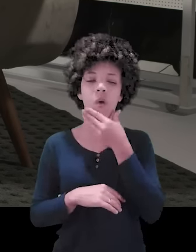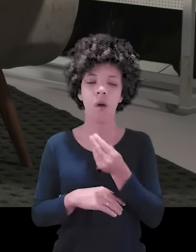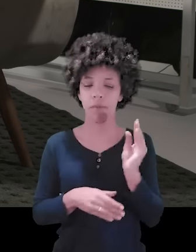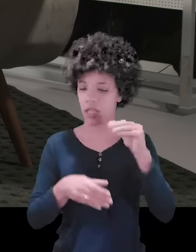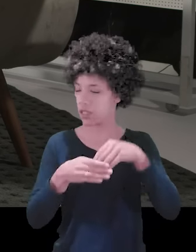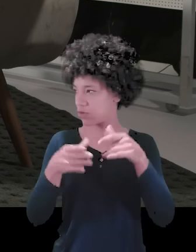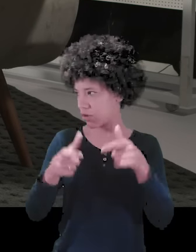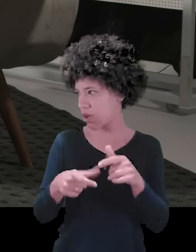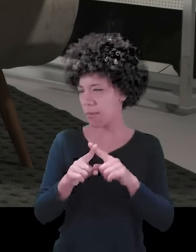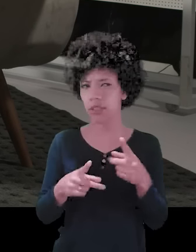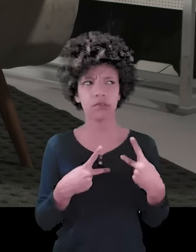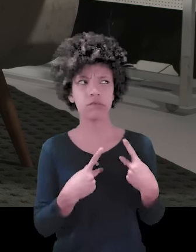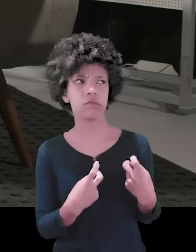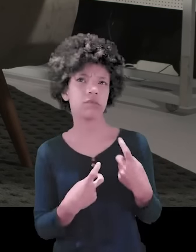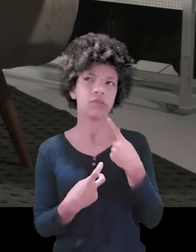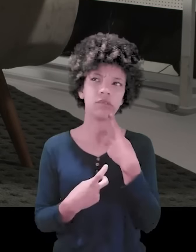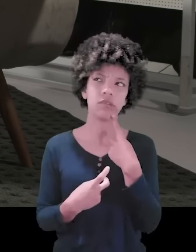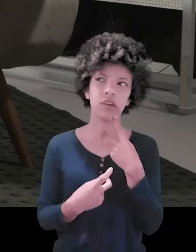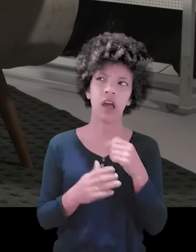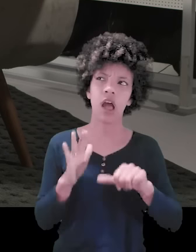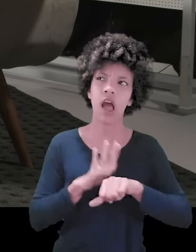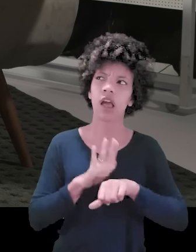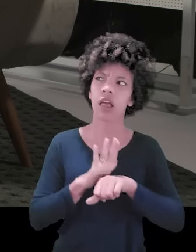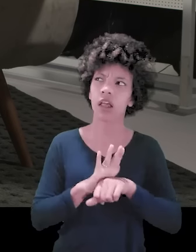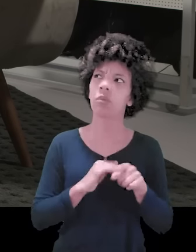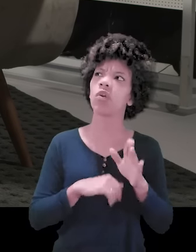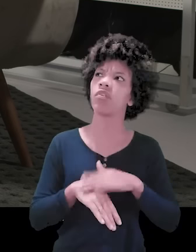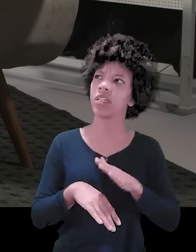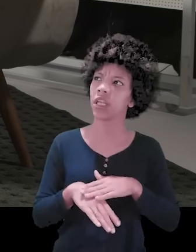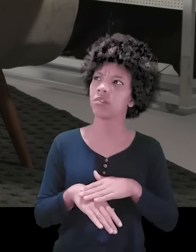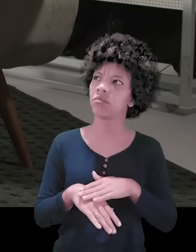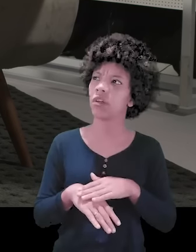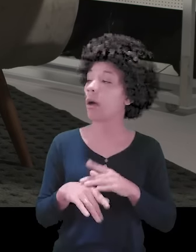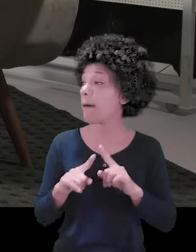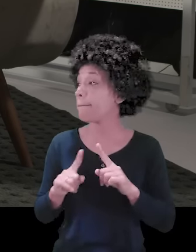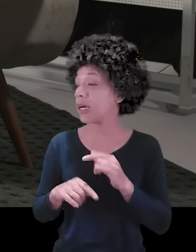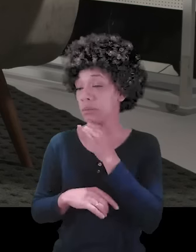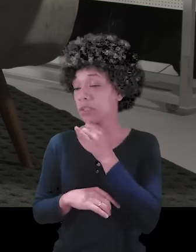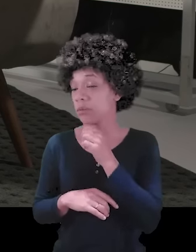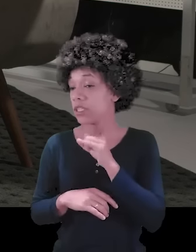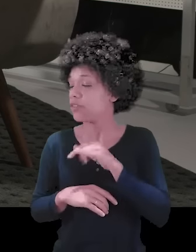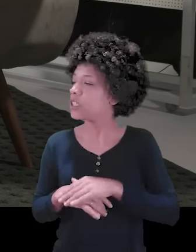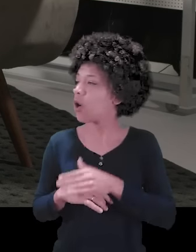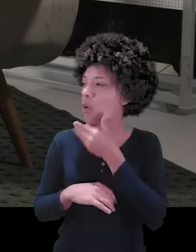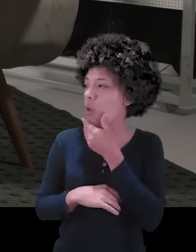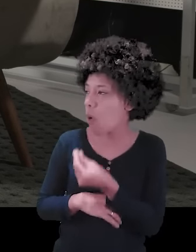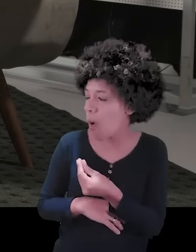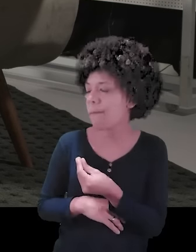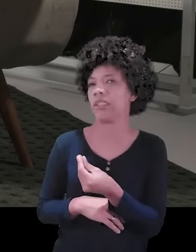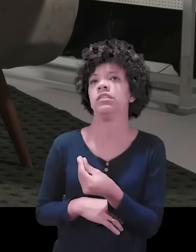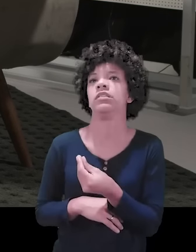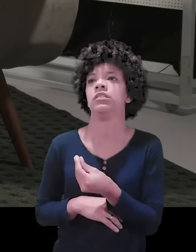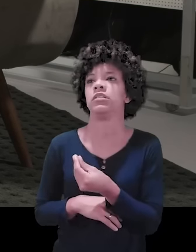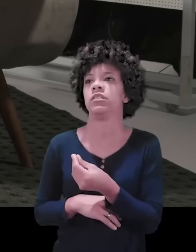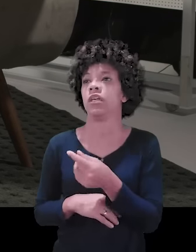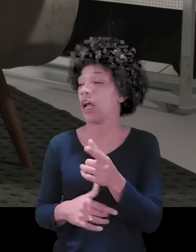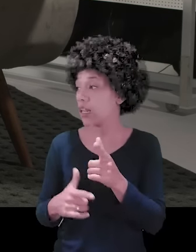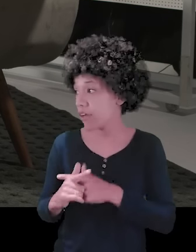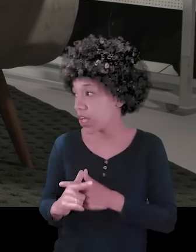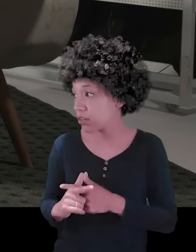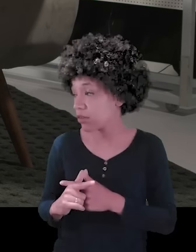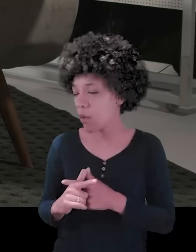de uma coisa eu achei ele percebe acho que eu tô fazendo uma coisa para ir legal que você coloca um cara de